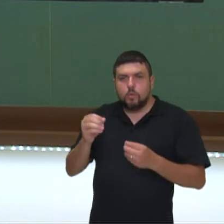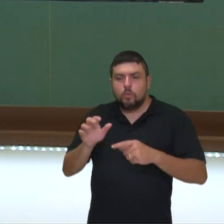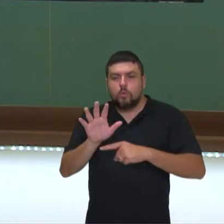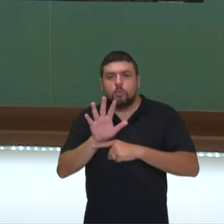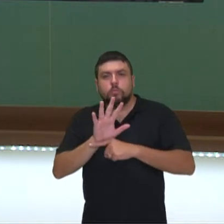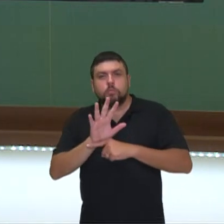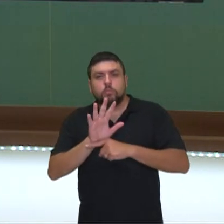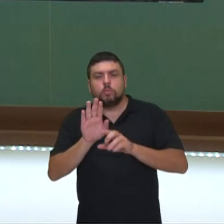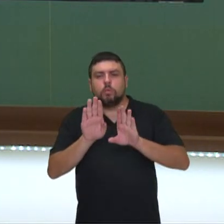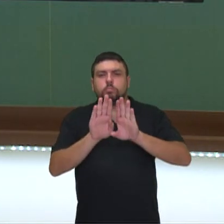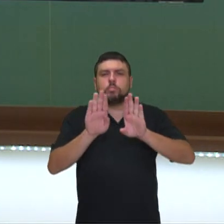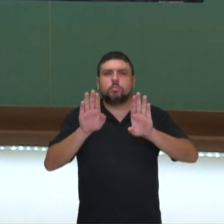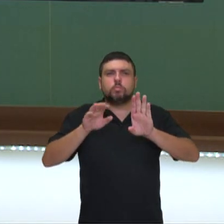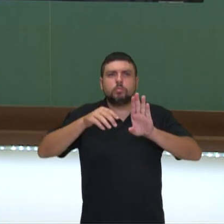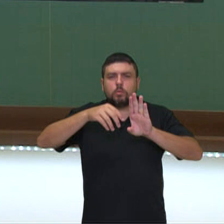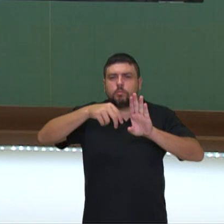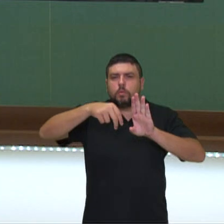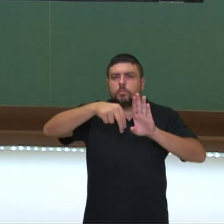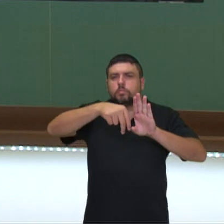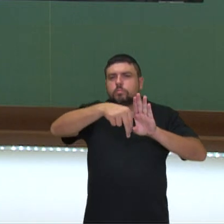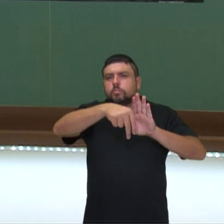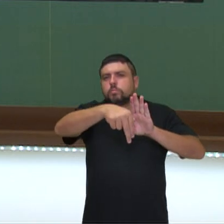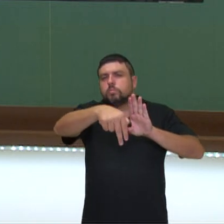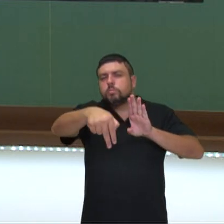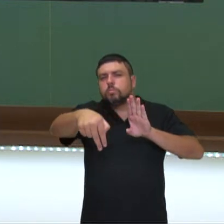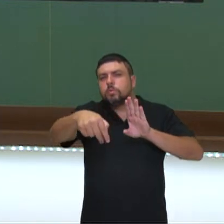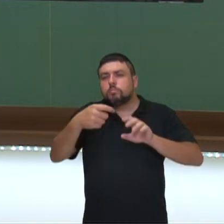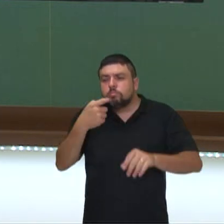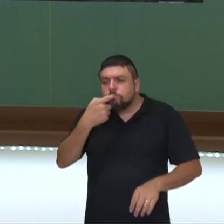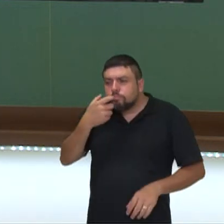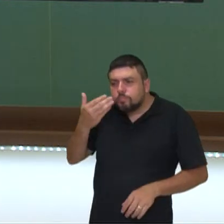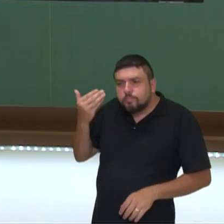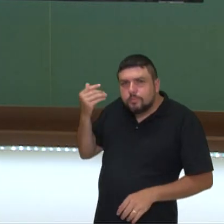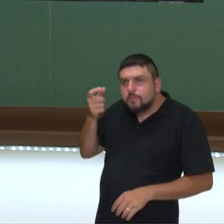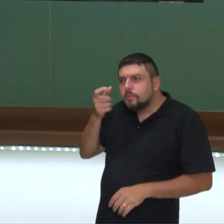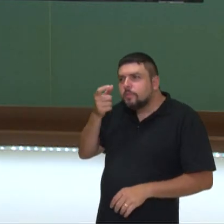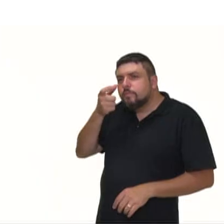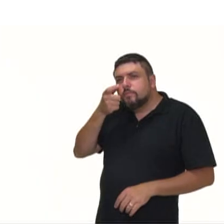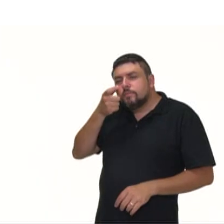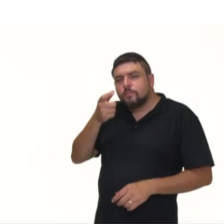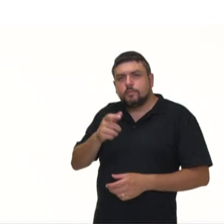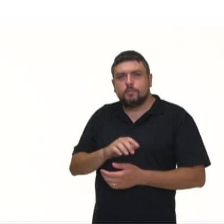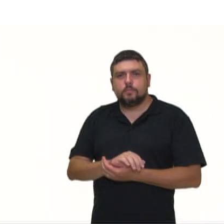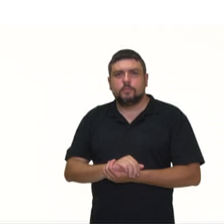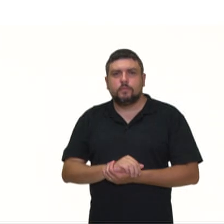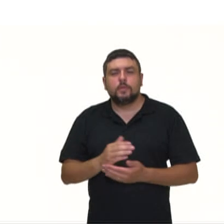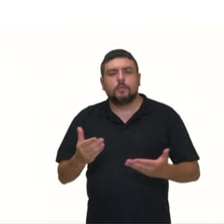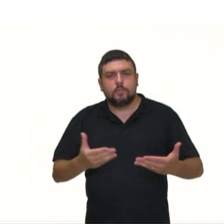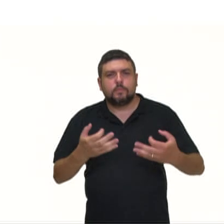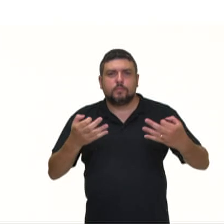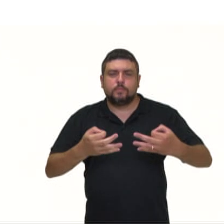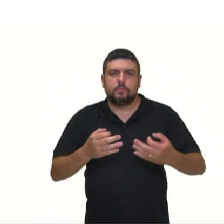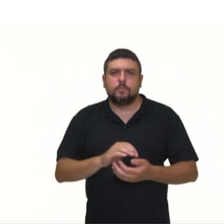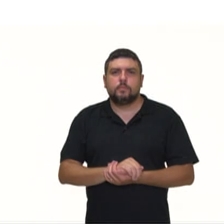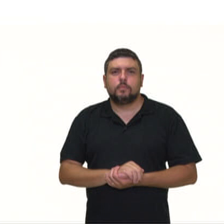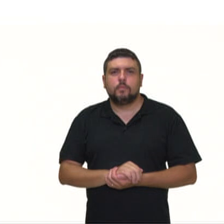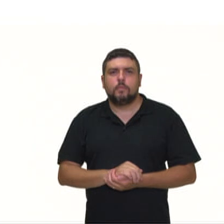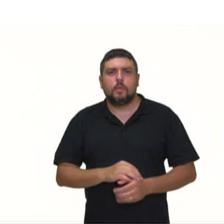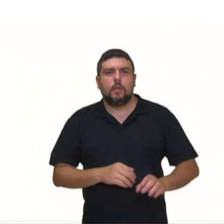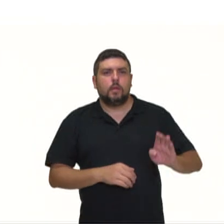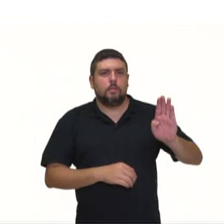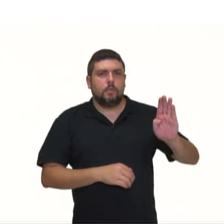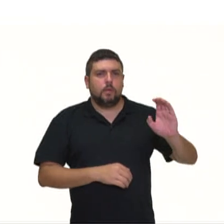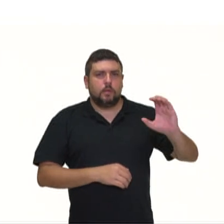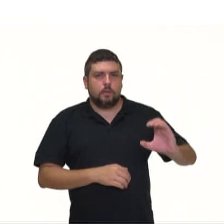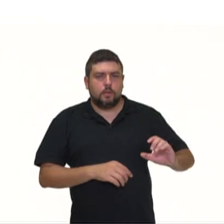Então acabou de acontecer, por isso que é presente perfeito. Letra B. A letra B e a letra C vocês também teriam que completar